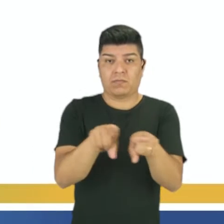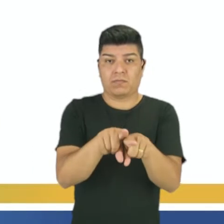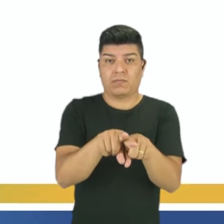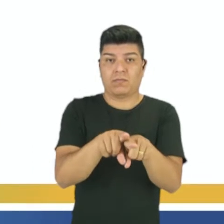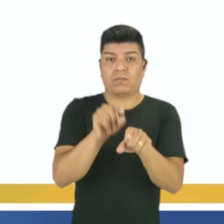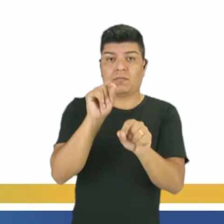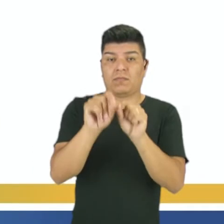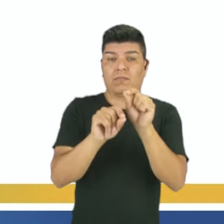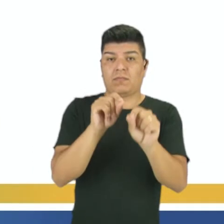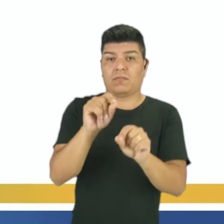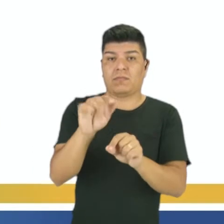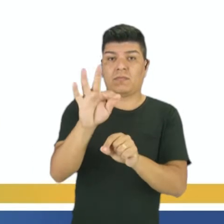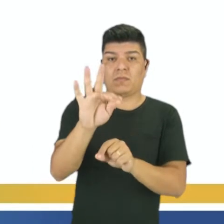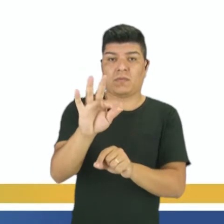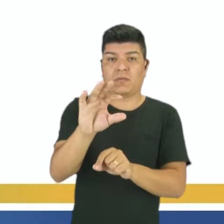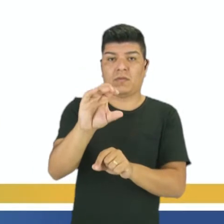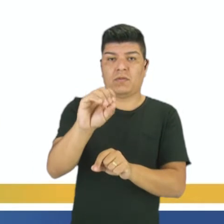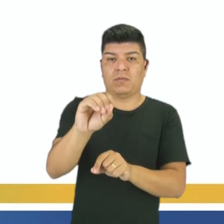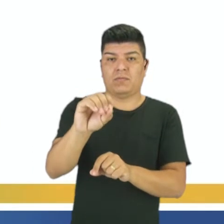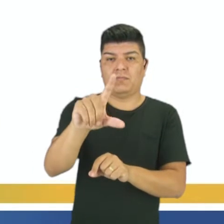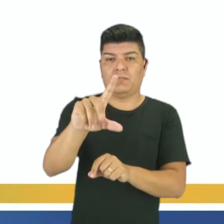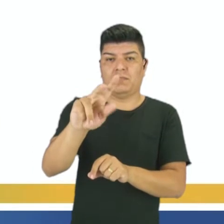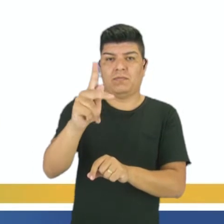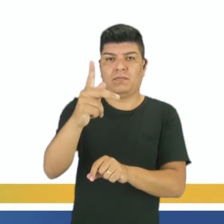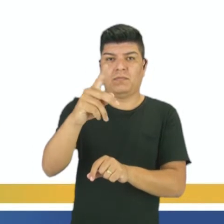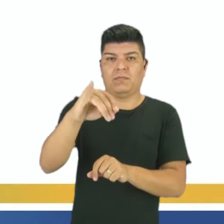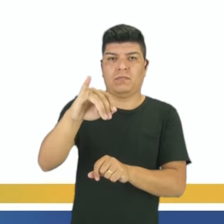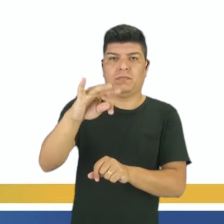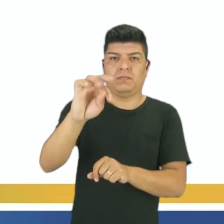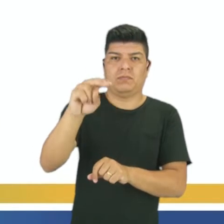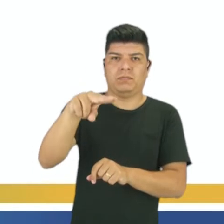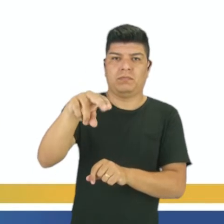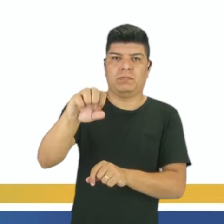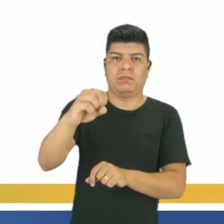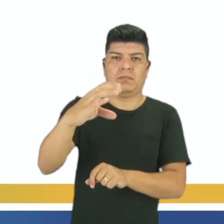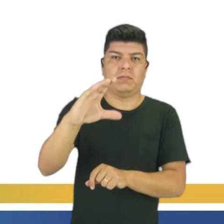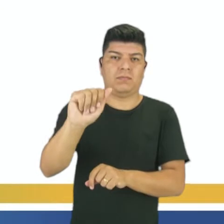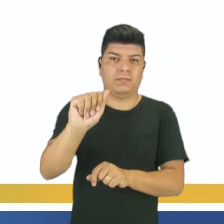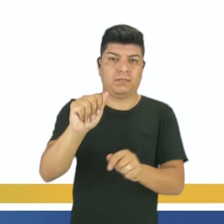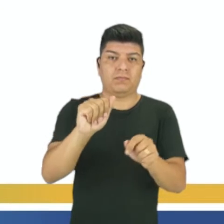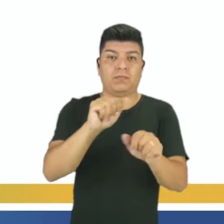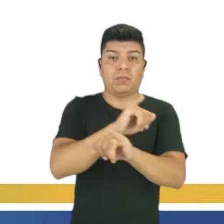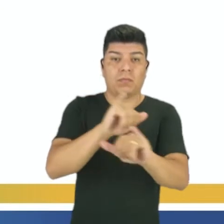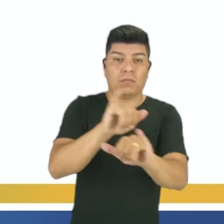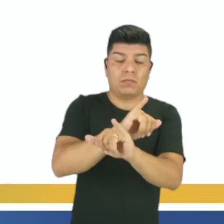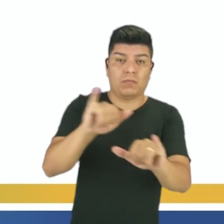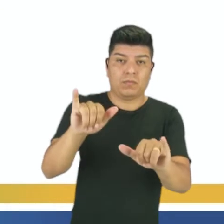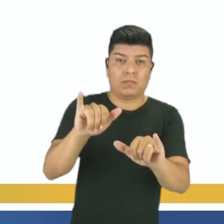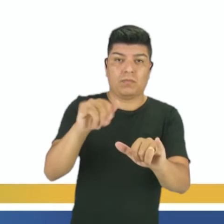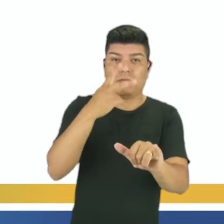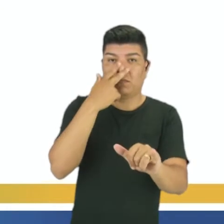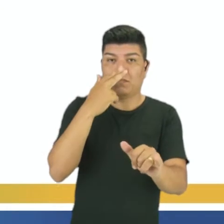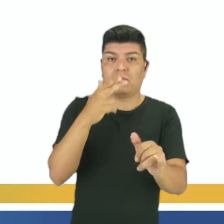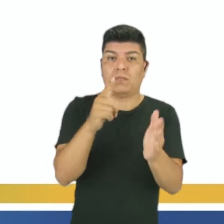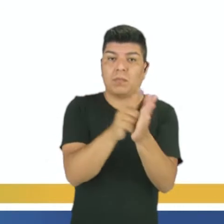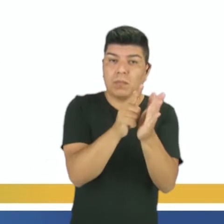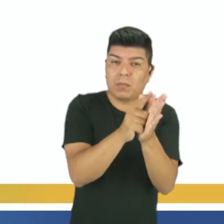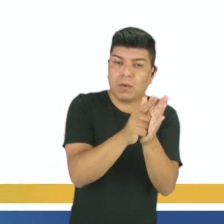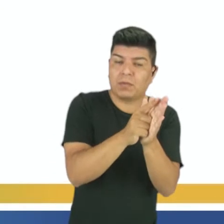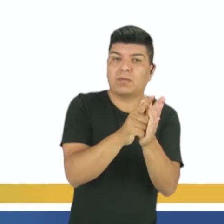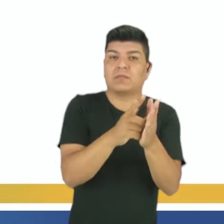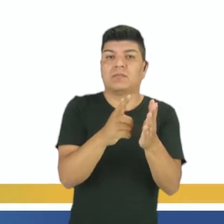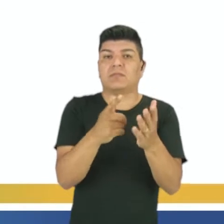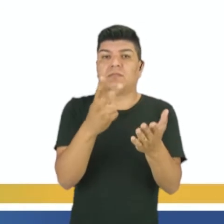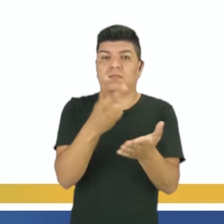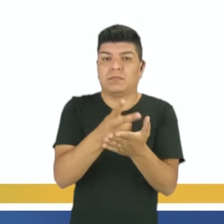chamadas de folhetinescas, tá? Devido a esse hábito de serem publicadas em folhetins. O texto é